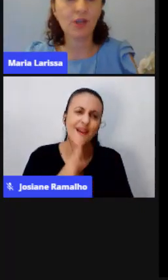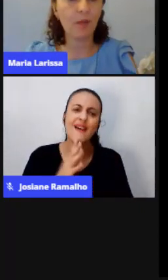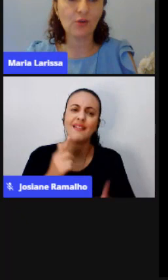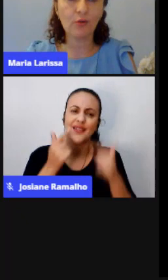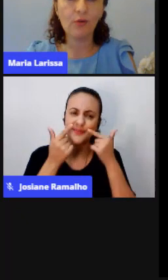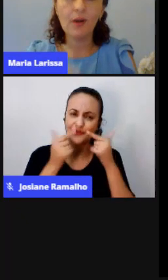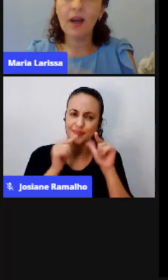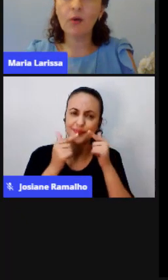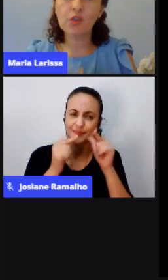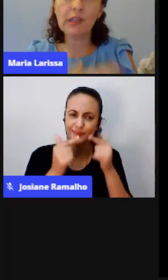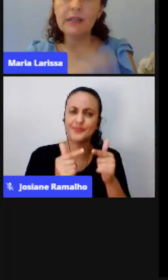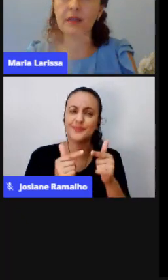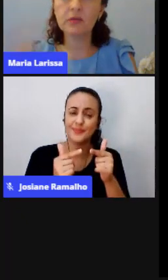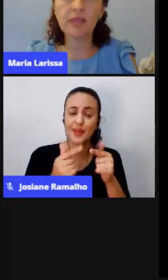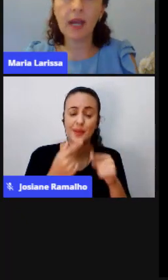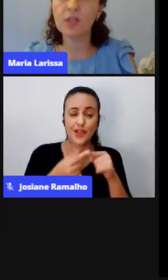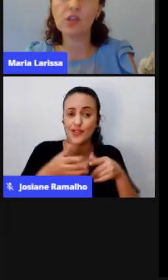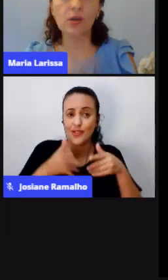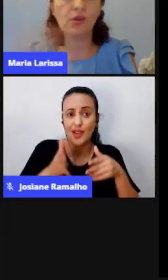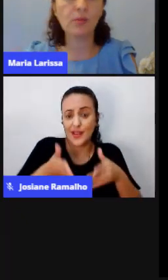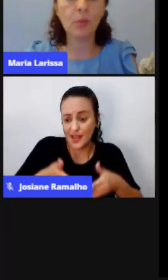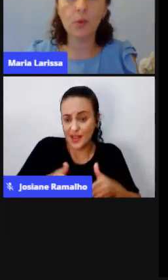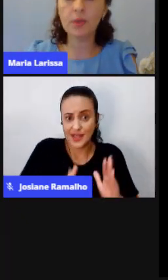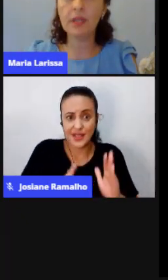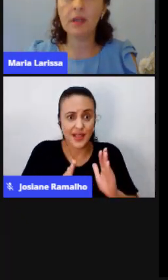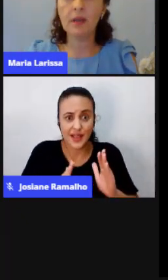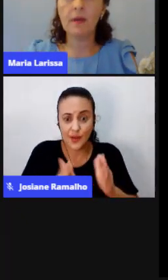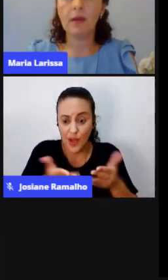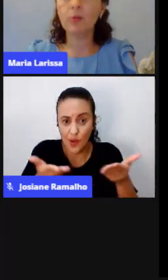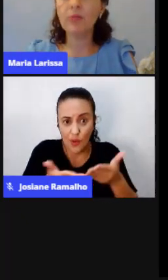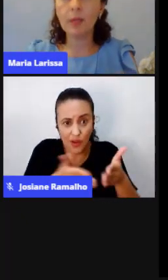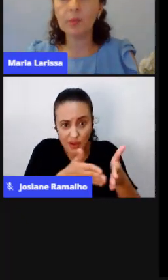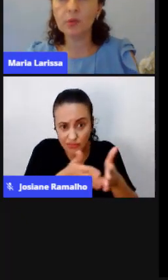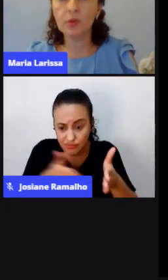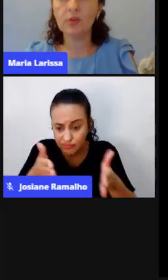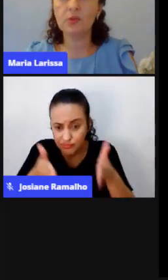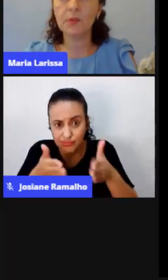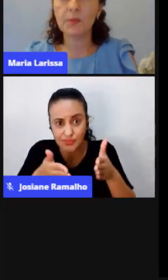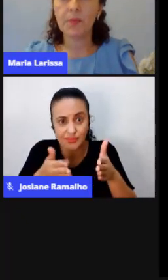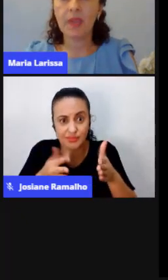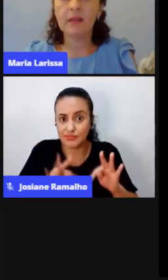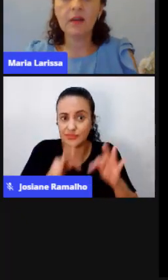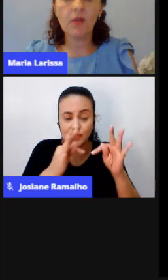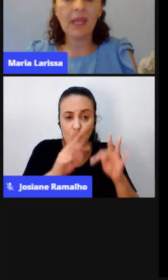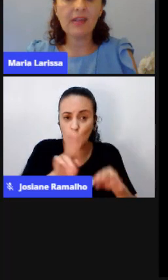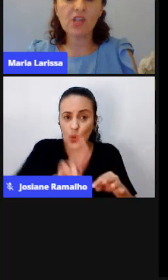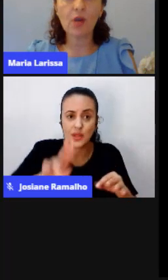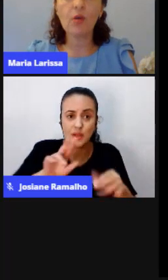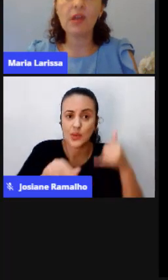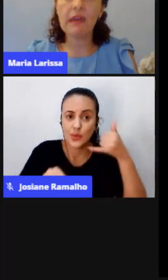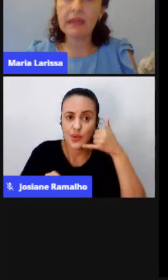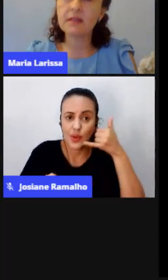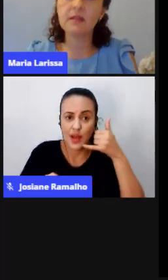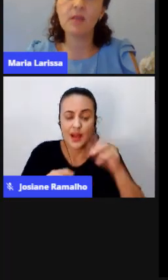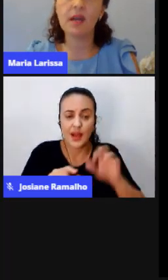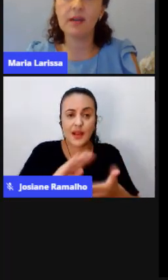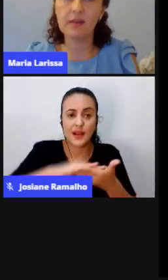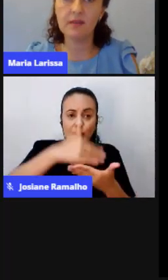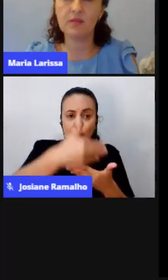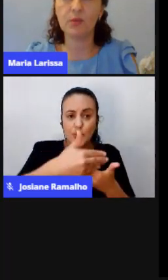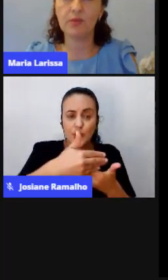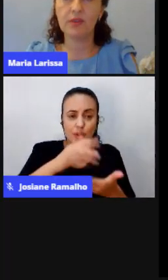né? Praticamente utilizam o tablet, notebook, o tempo todo. Então, ele já conhece